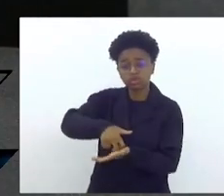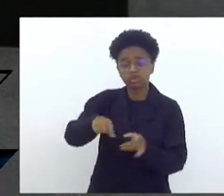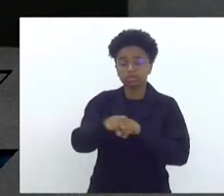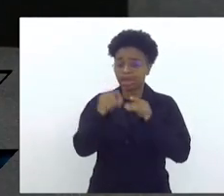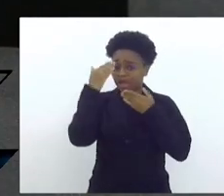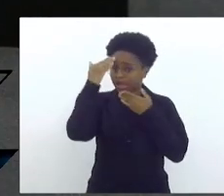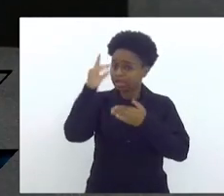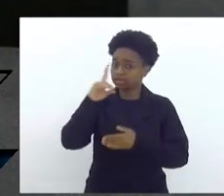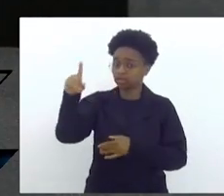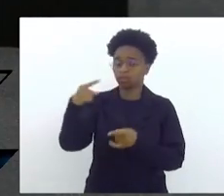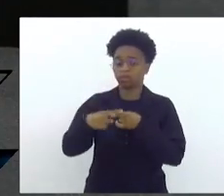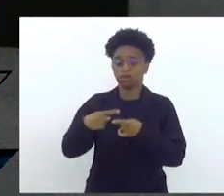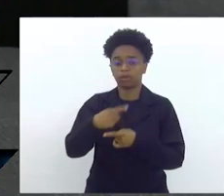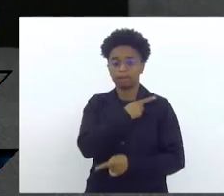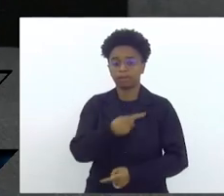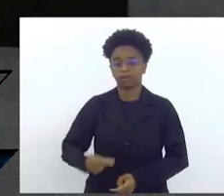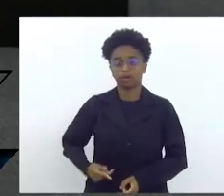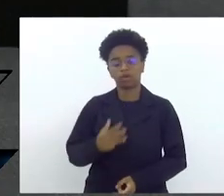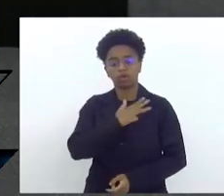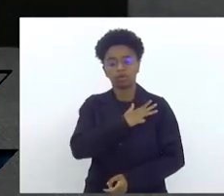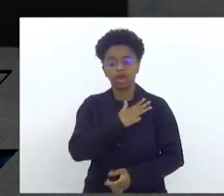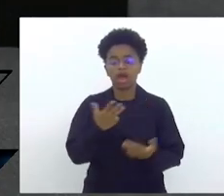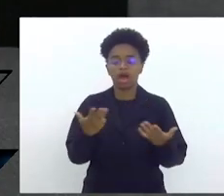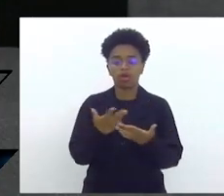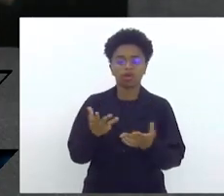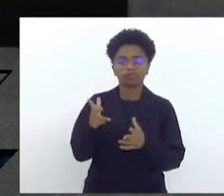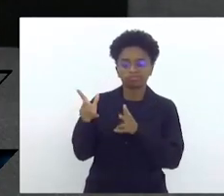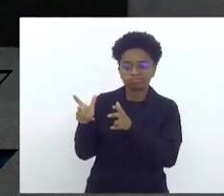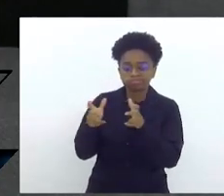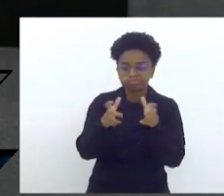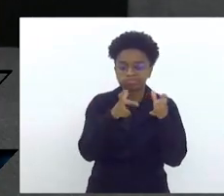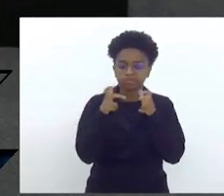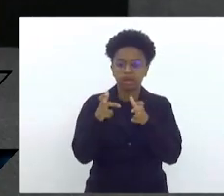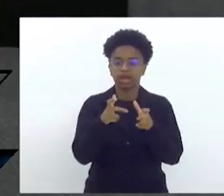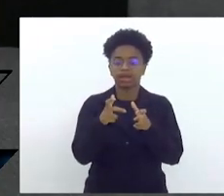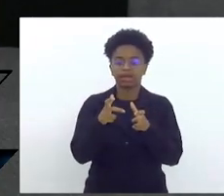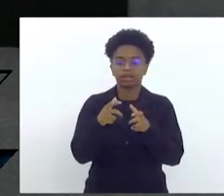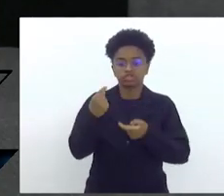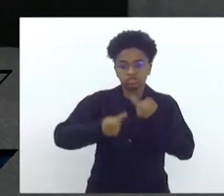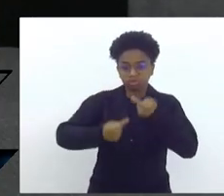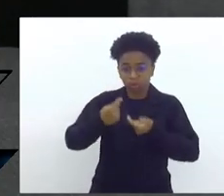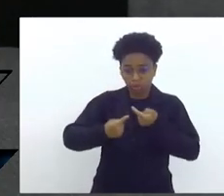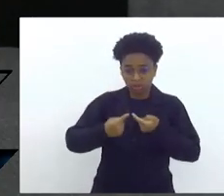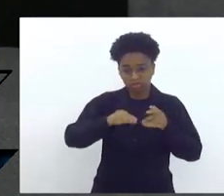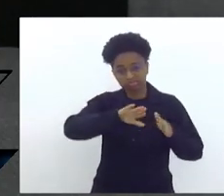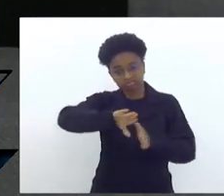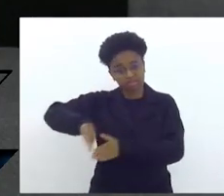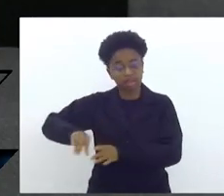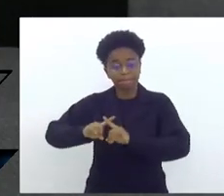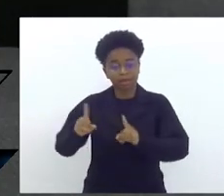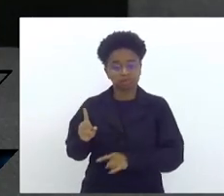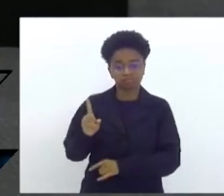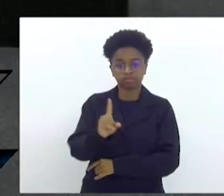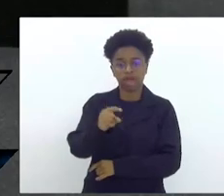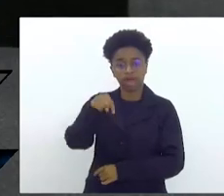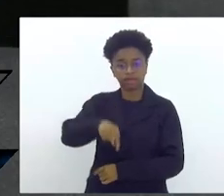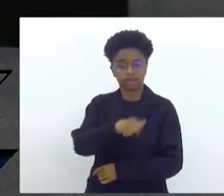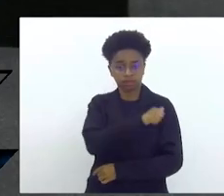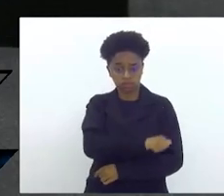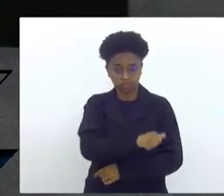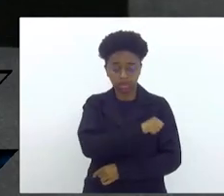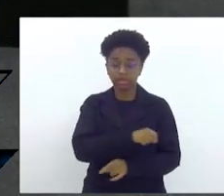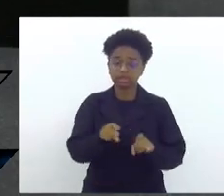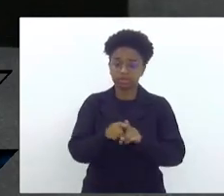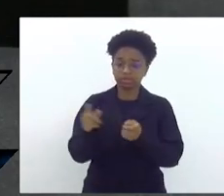da Graças a Deus que o presidente Lula coloca a disputa político partidária em segundo plano e veio aqui no estado do Rio de Janeiro tem vindo